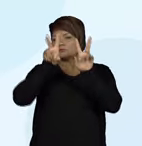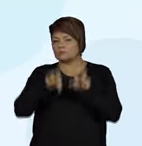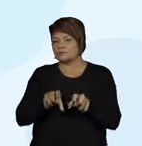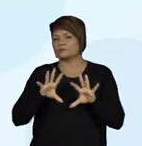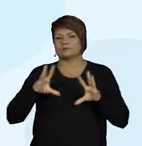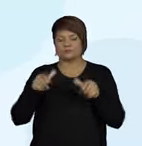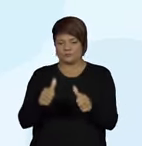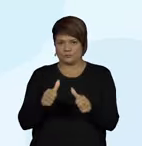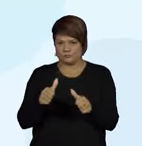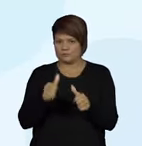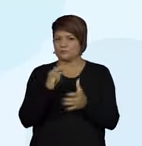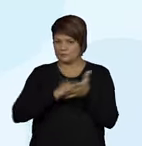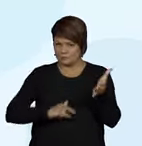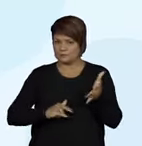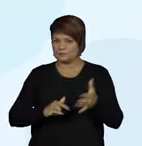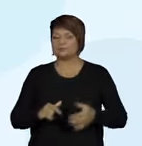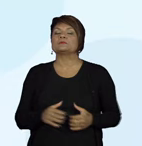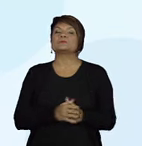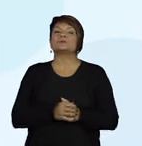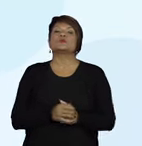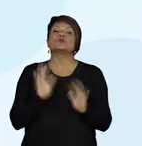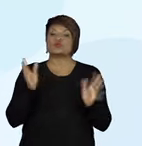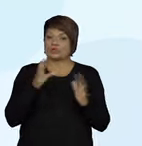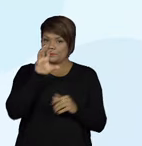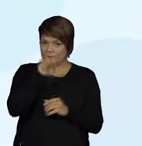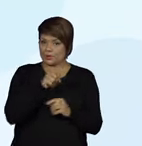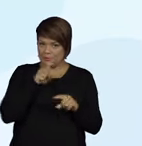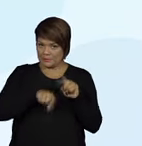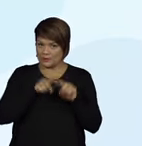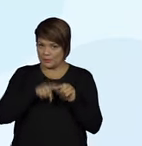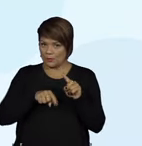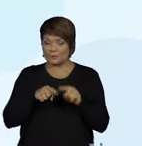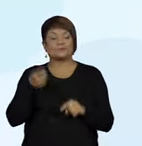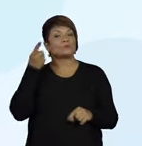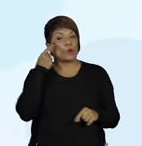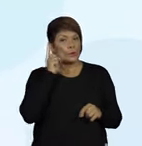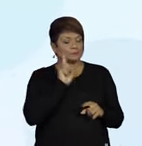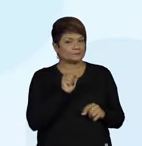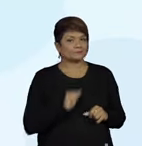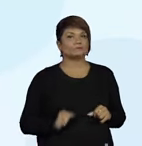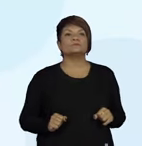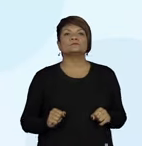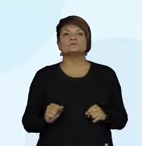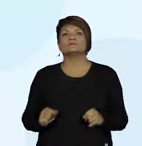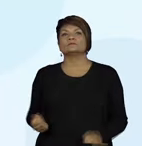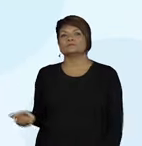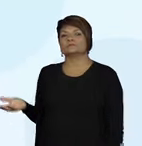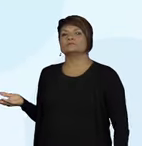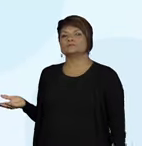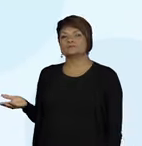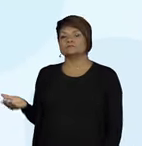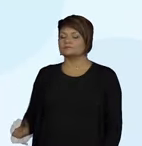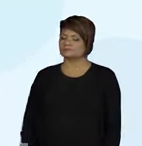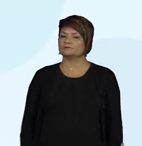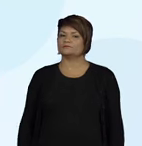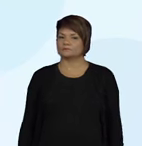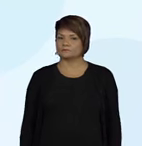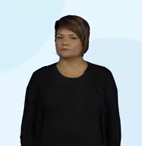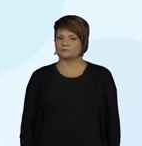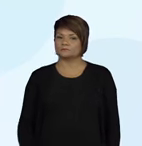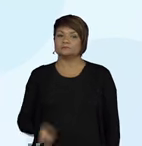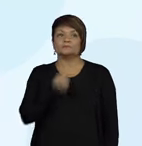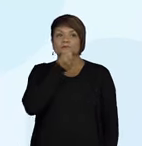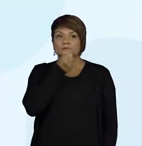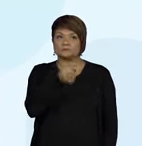material? Olha só. A aula que a gente vai desenvolver é a